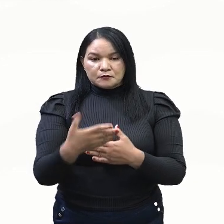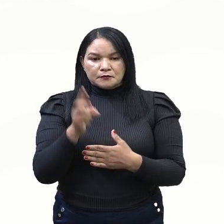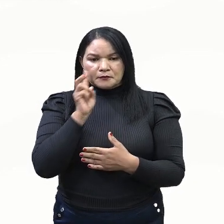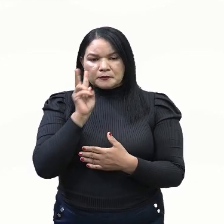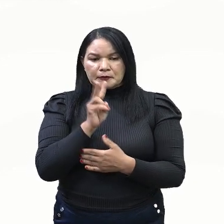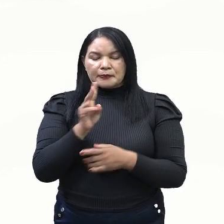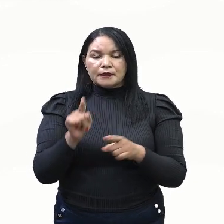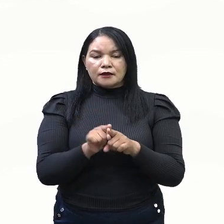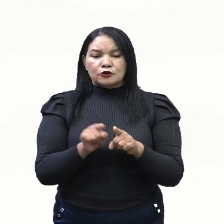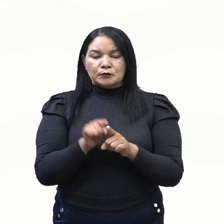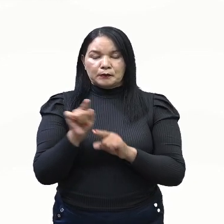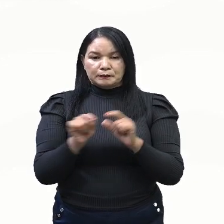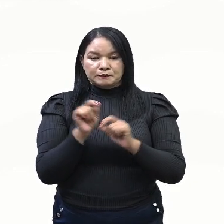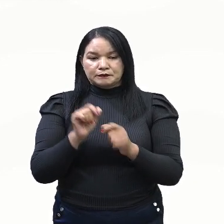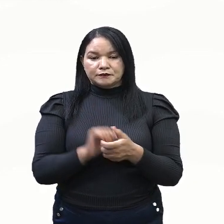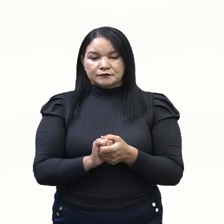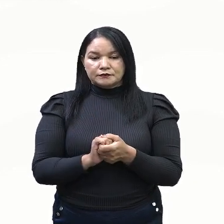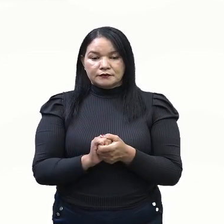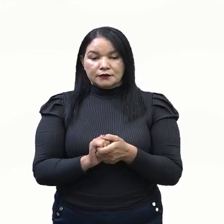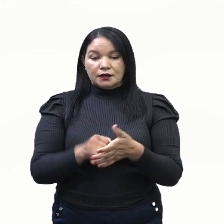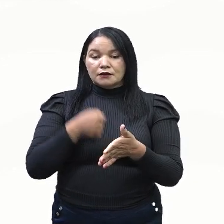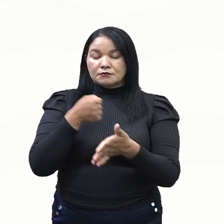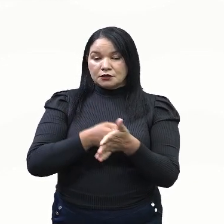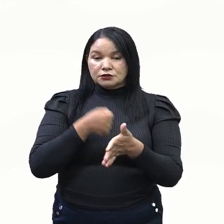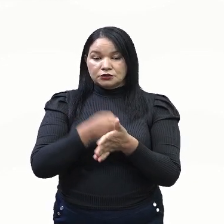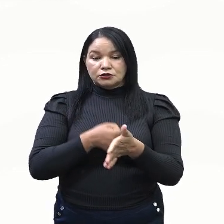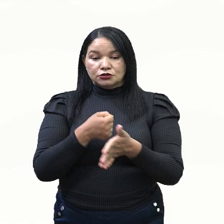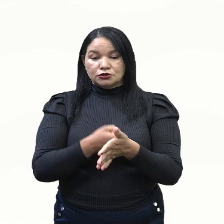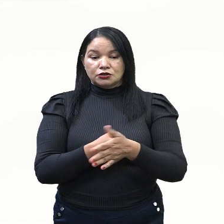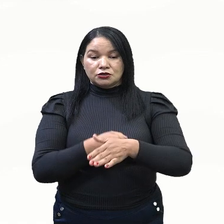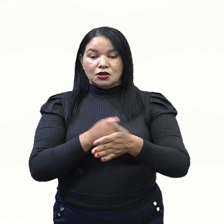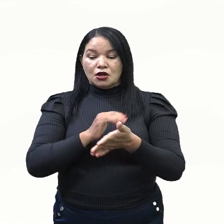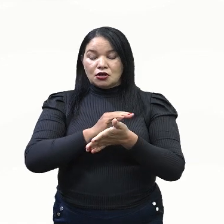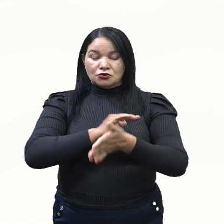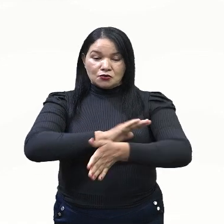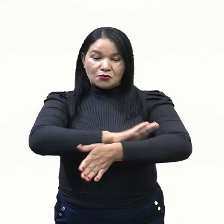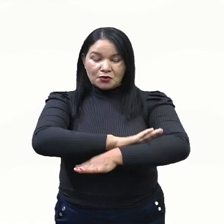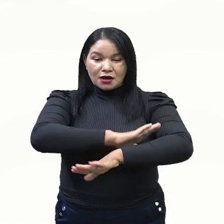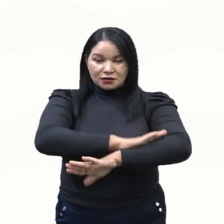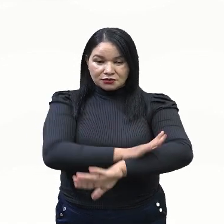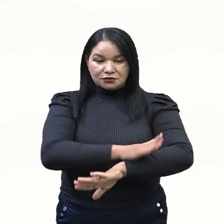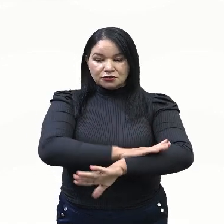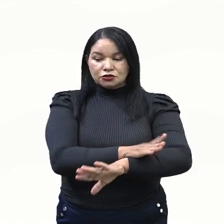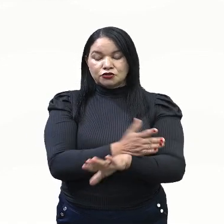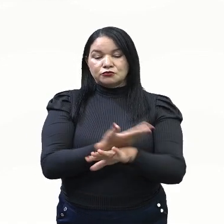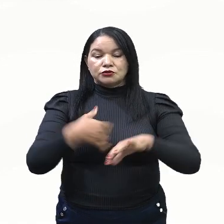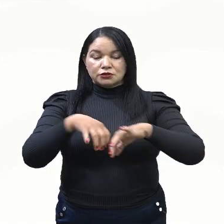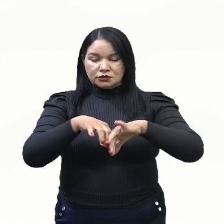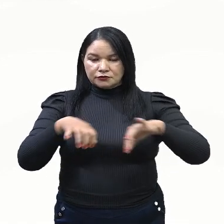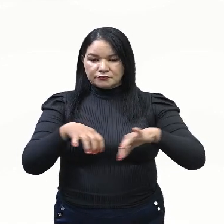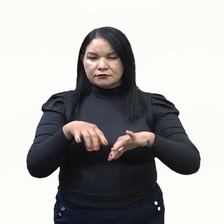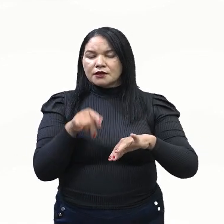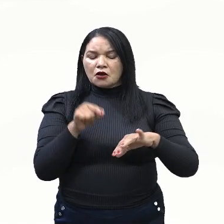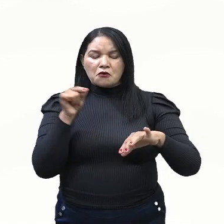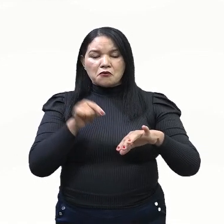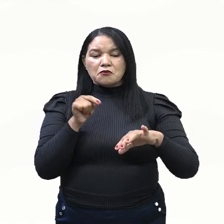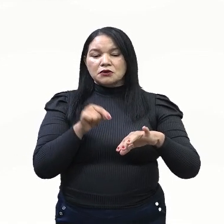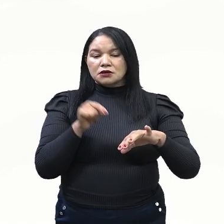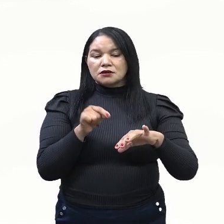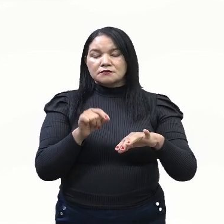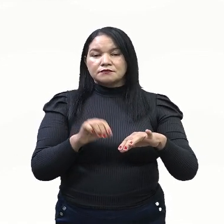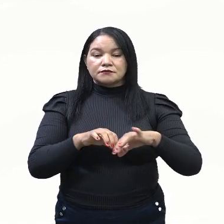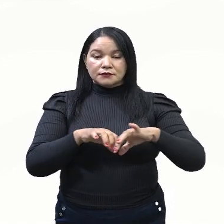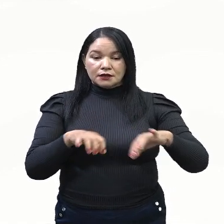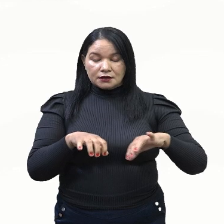observar também a persistência do racismo e da segregação. Mas, professor, o que é segregação? Segregação quer